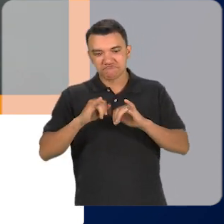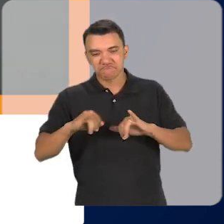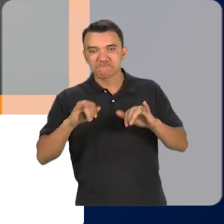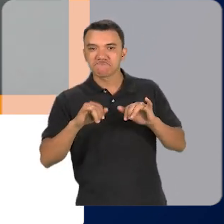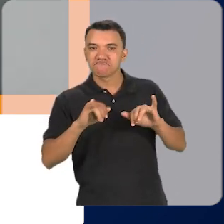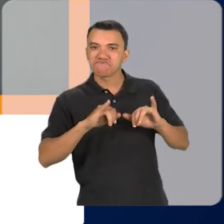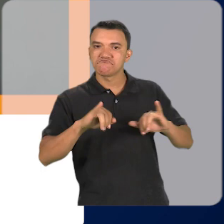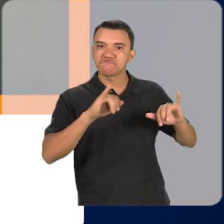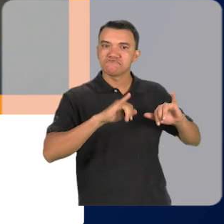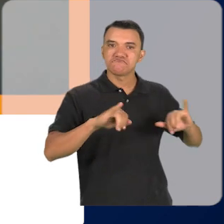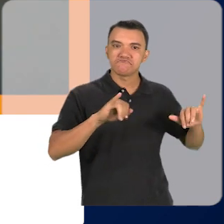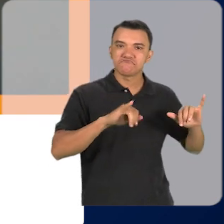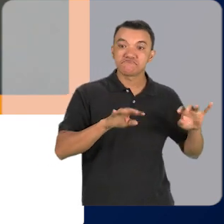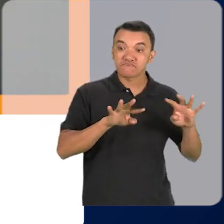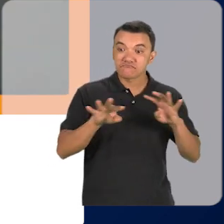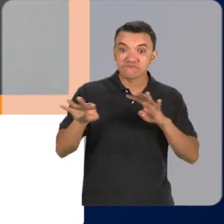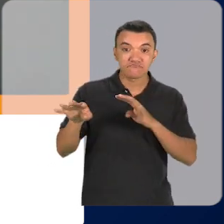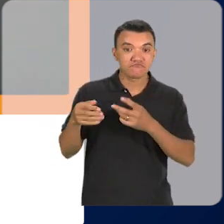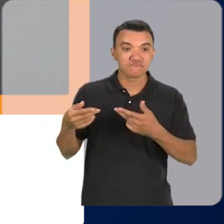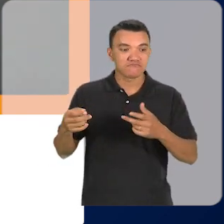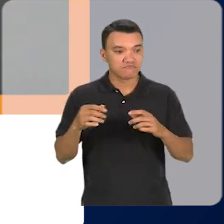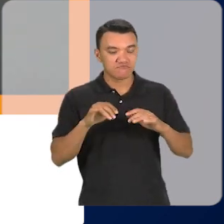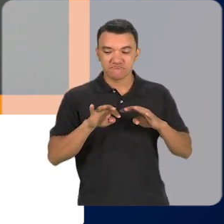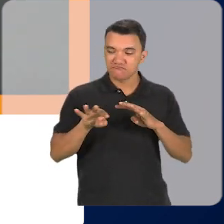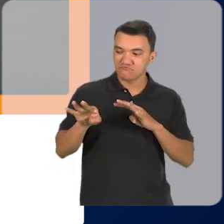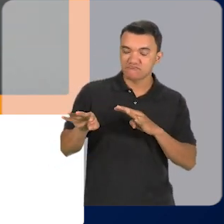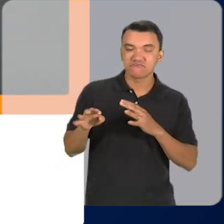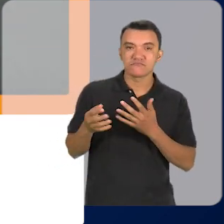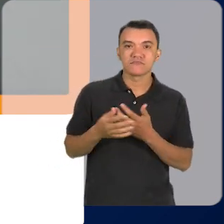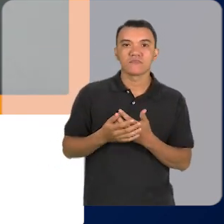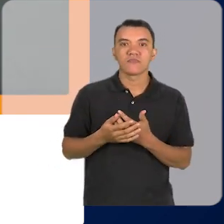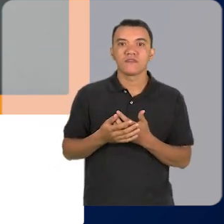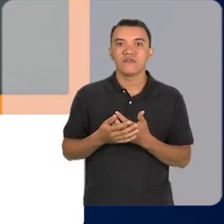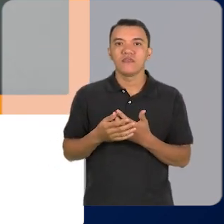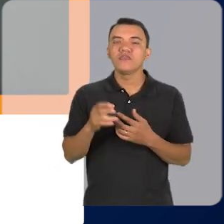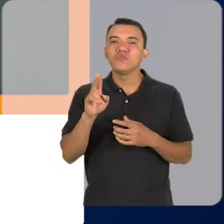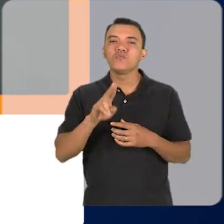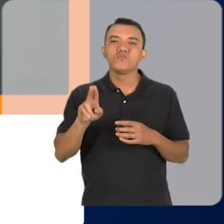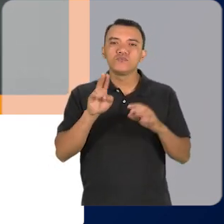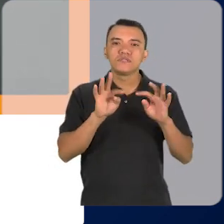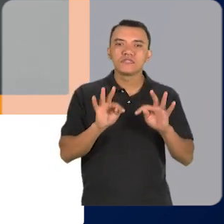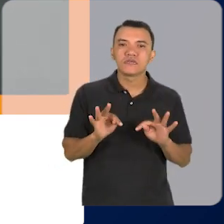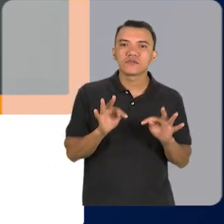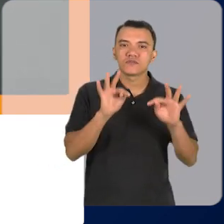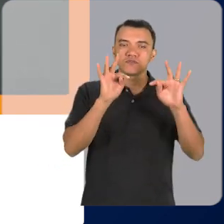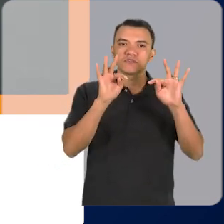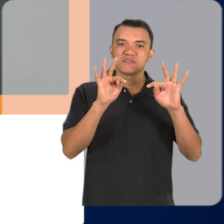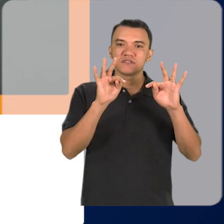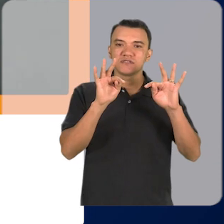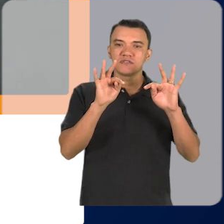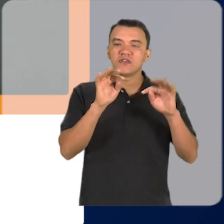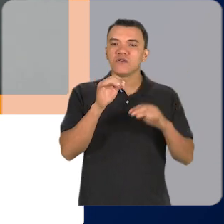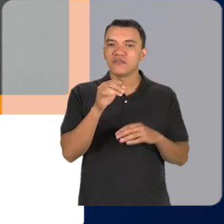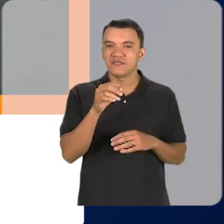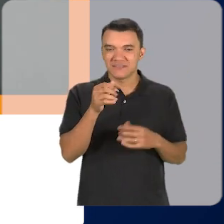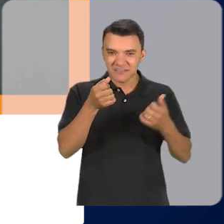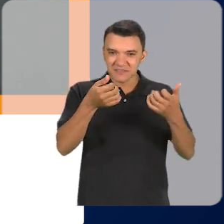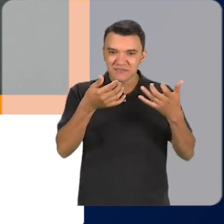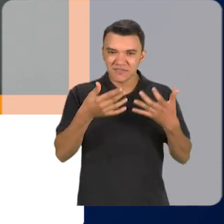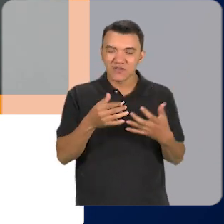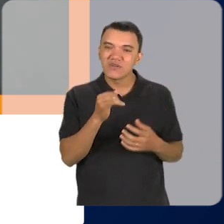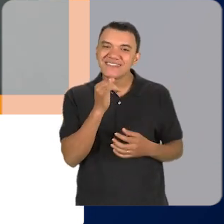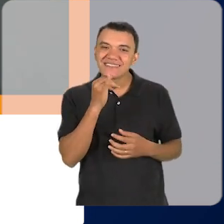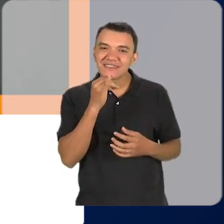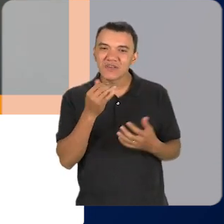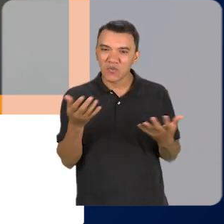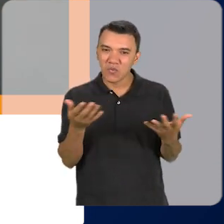né, chamar atenção para os seus produtos, e o uso das tecnologias. Daí você cita como exemplo, né, hoje, em tempos